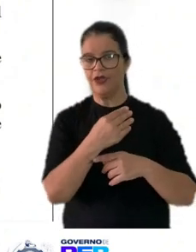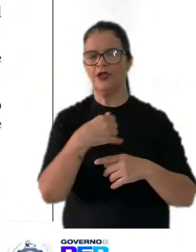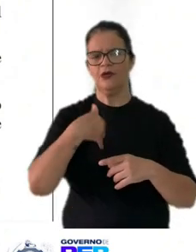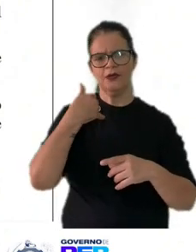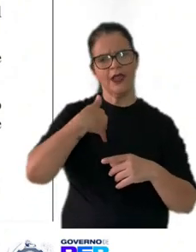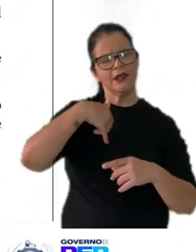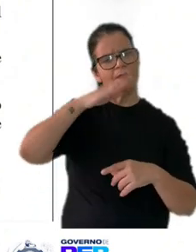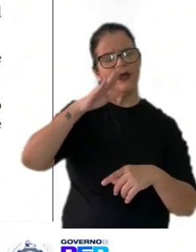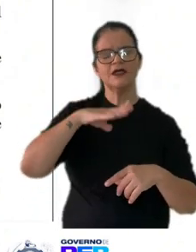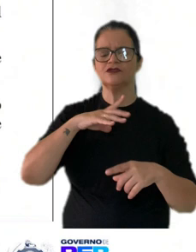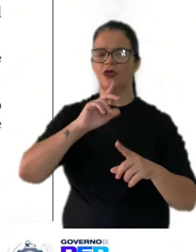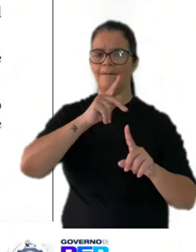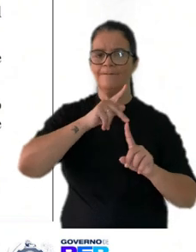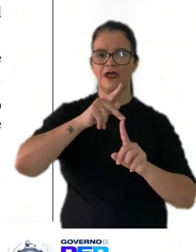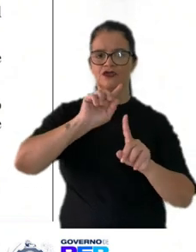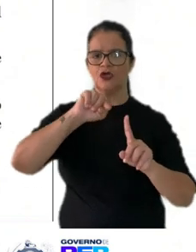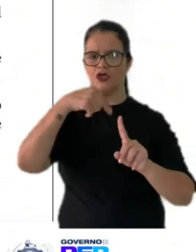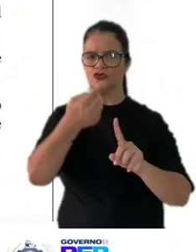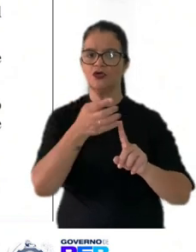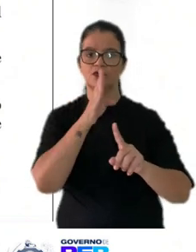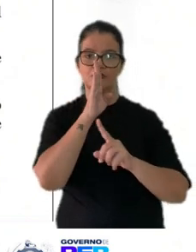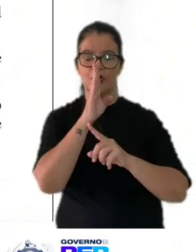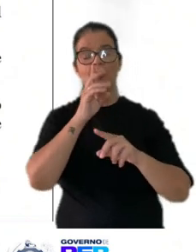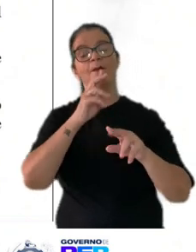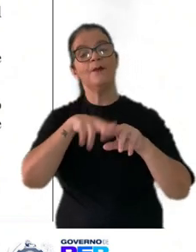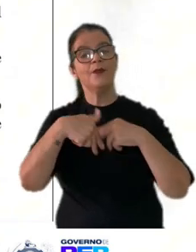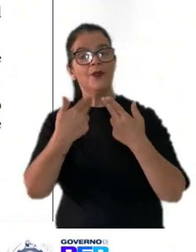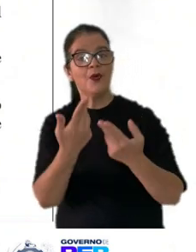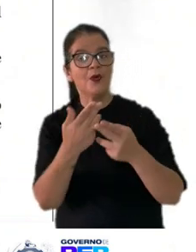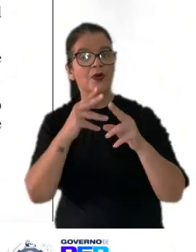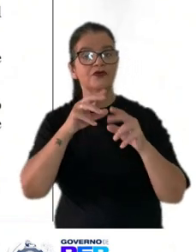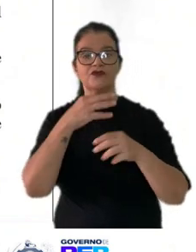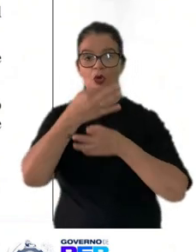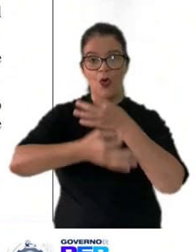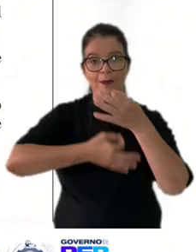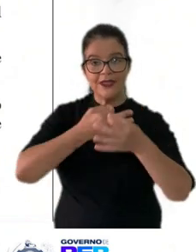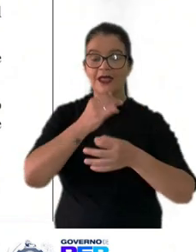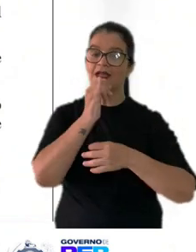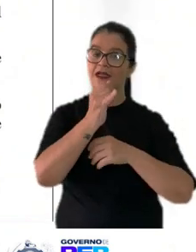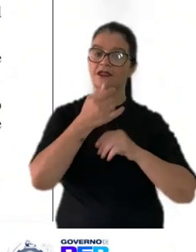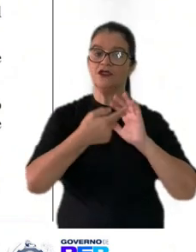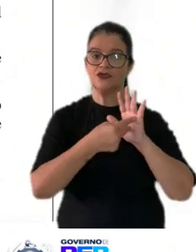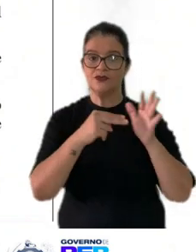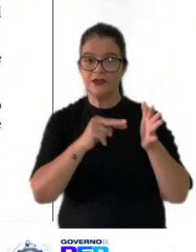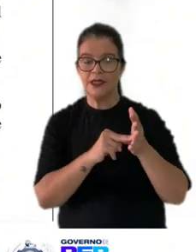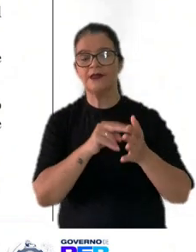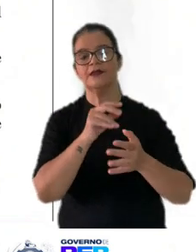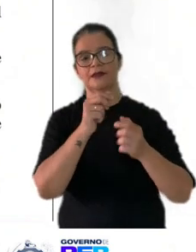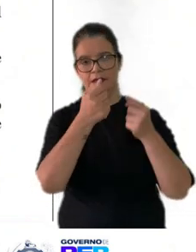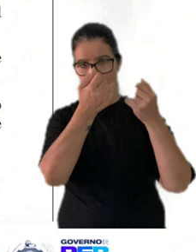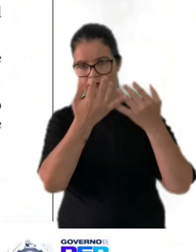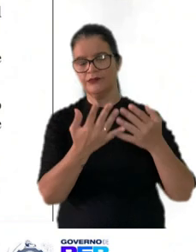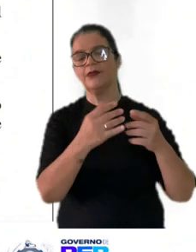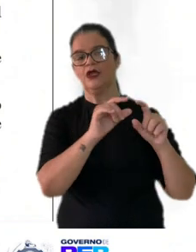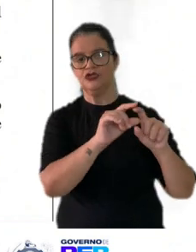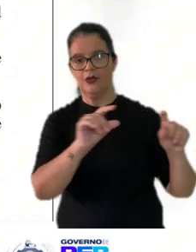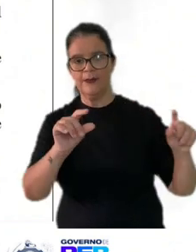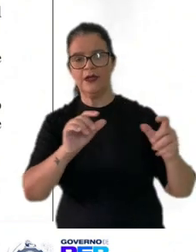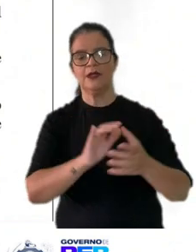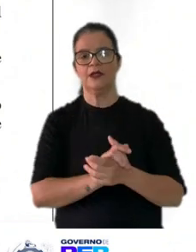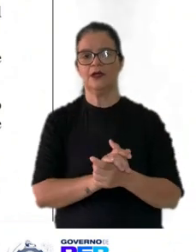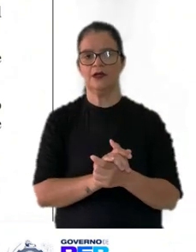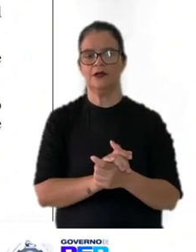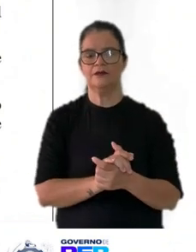sem palavras pois vamos ver o comentário dele ele disse o seguinte makes me wonder wonder significa